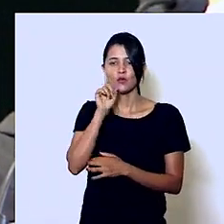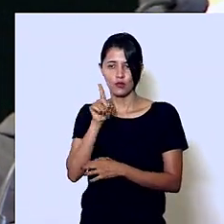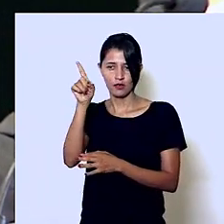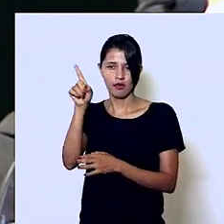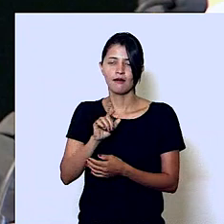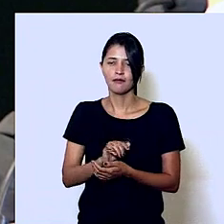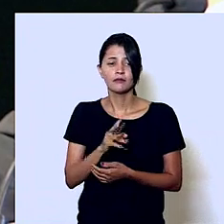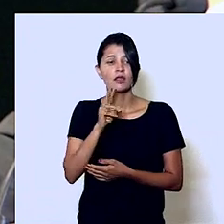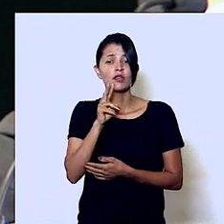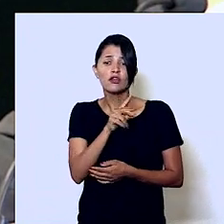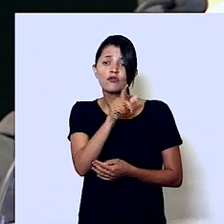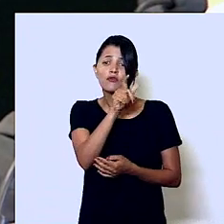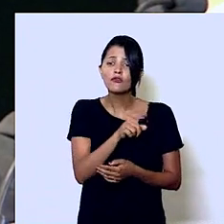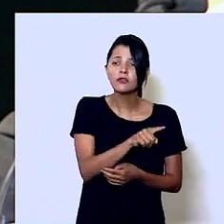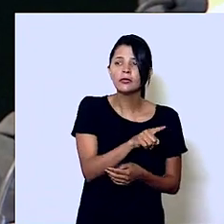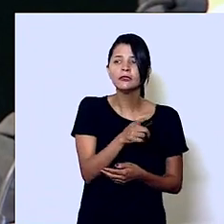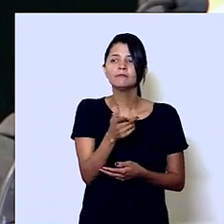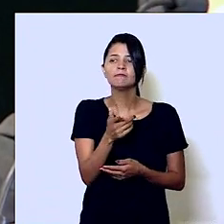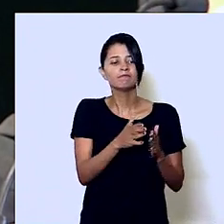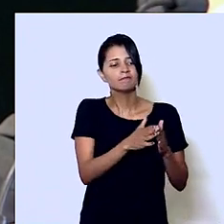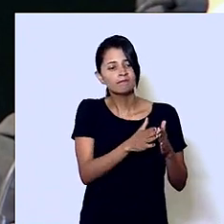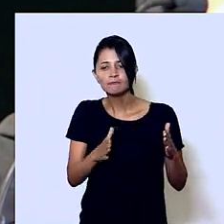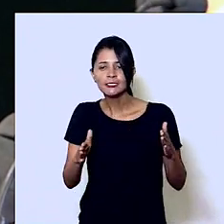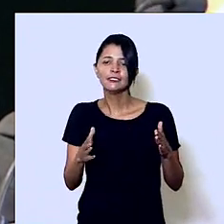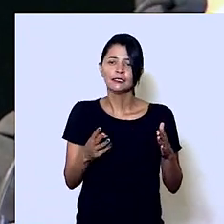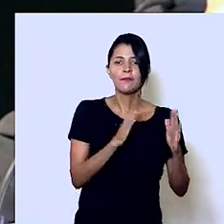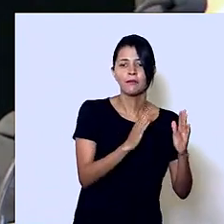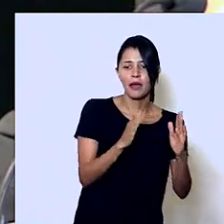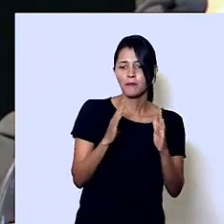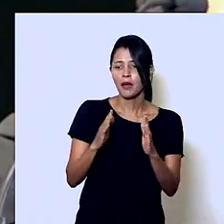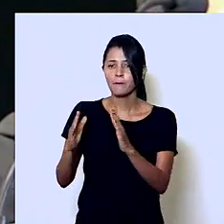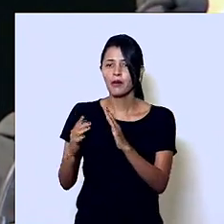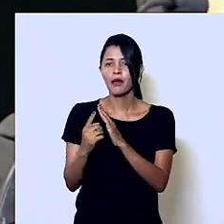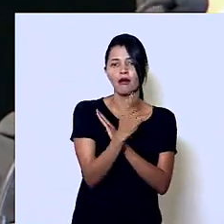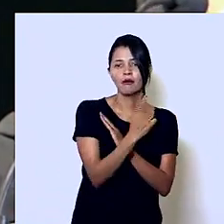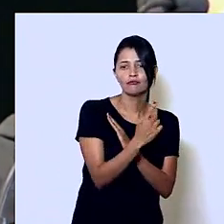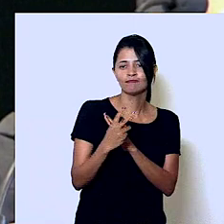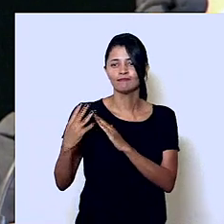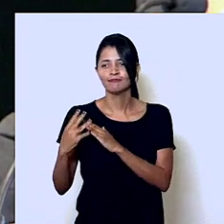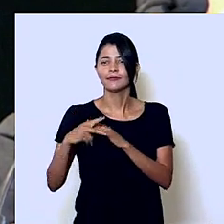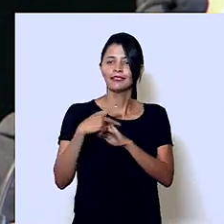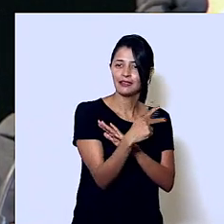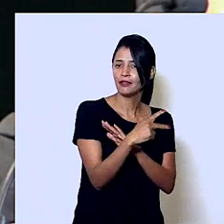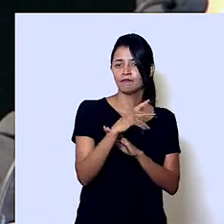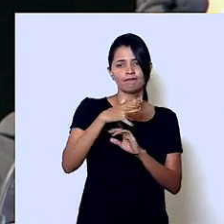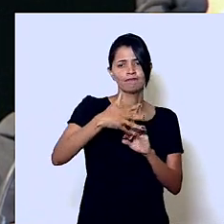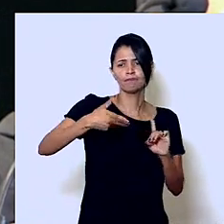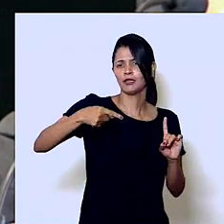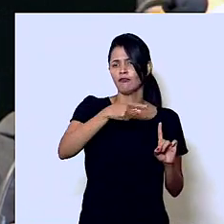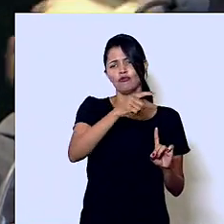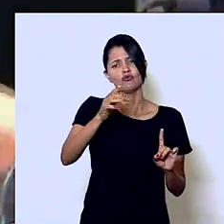Paulo Tasso nesses três grandes momentos da sua atuação como o grande diplomata marcante que foi.